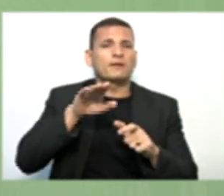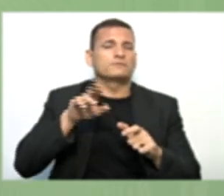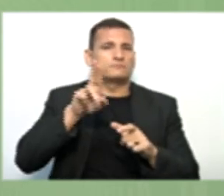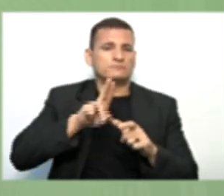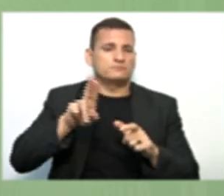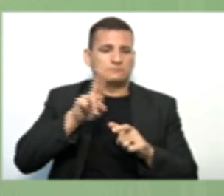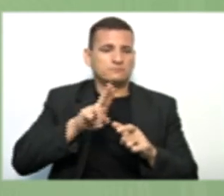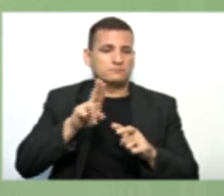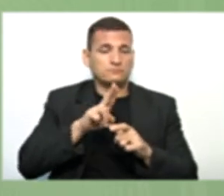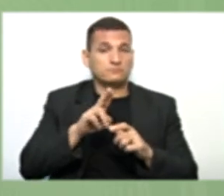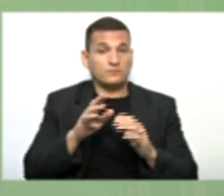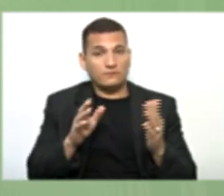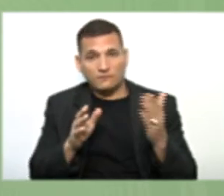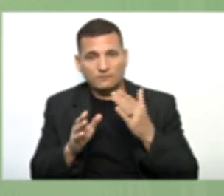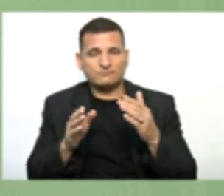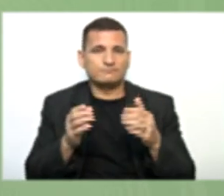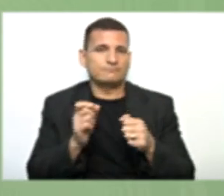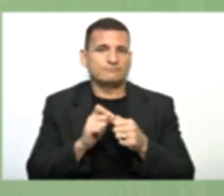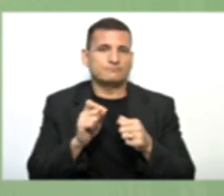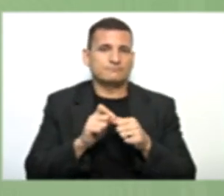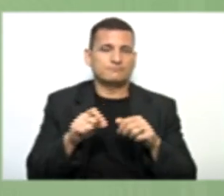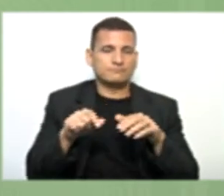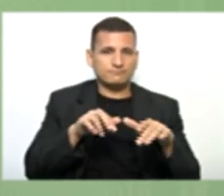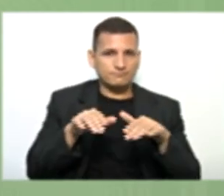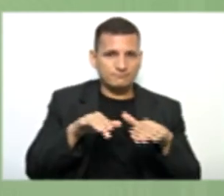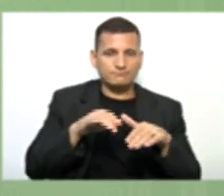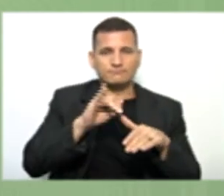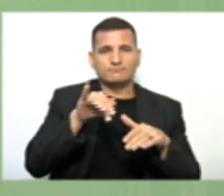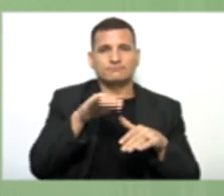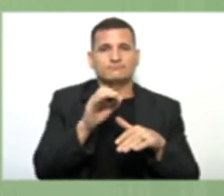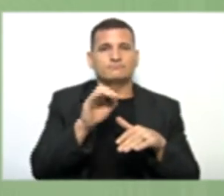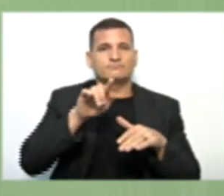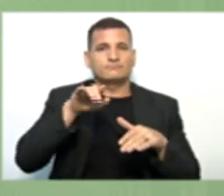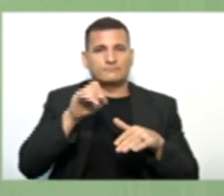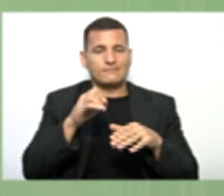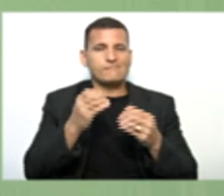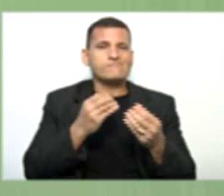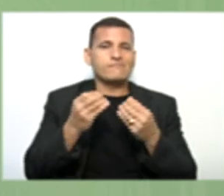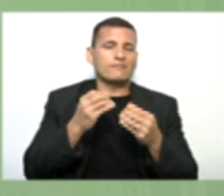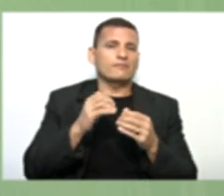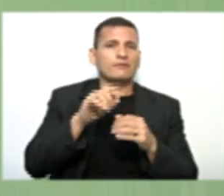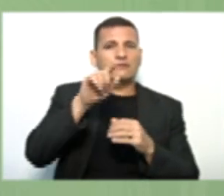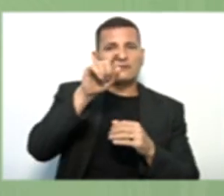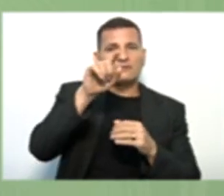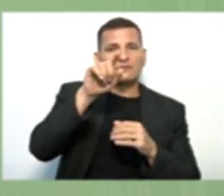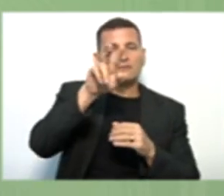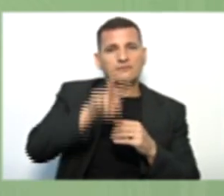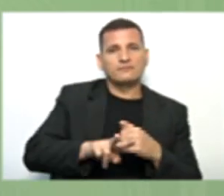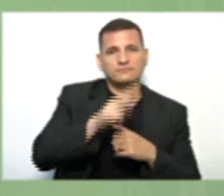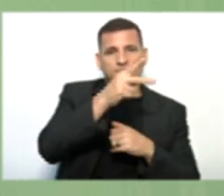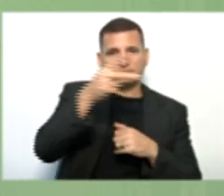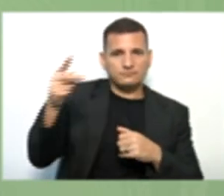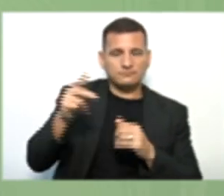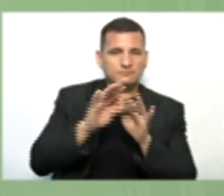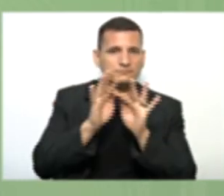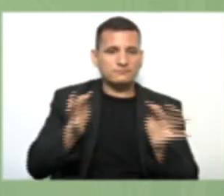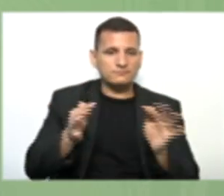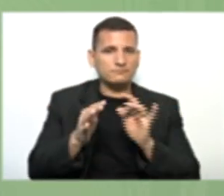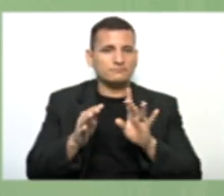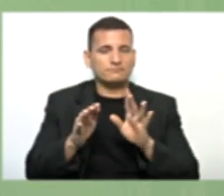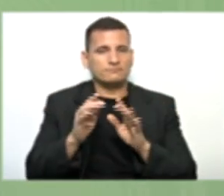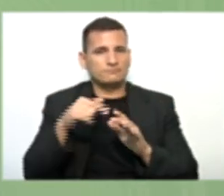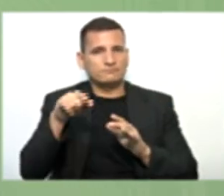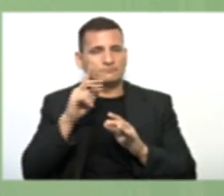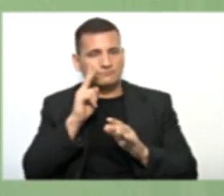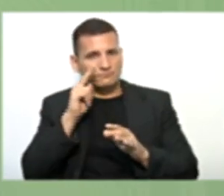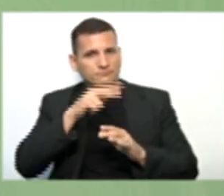vamos fazer um jogo. Na realidade, fazer o jogo da velha é muito simples. Tá? Eu vou destrinchar o código para vocês aqui, até